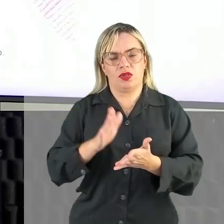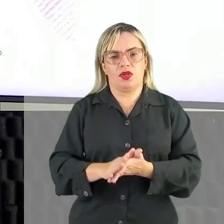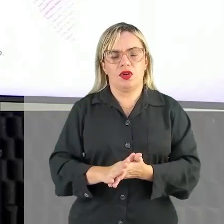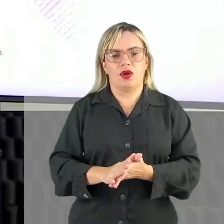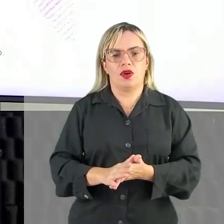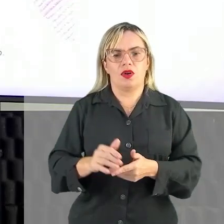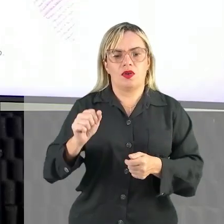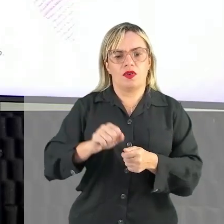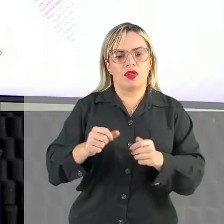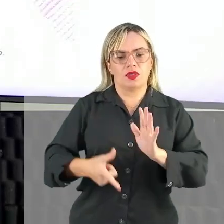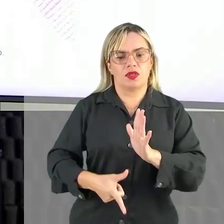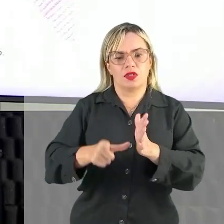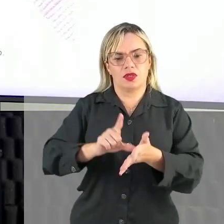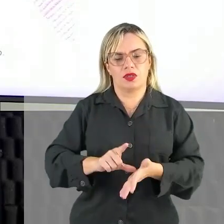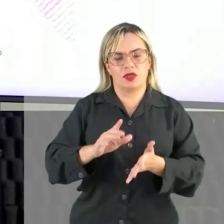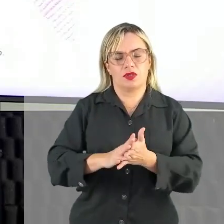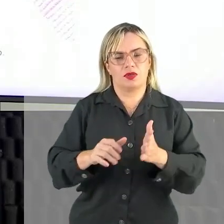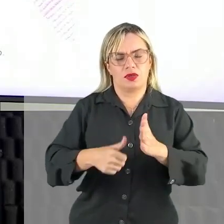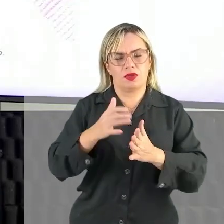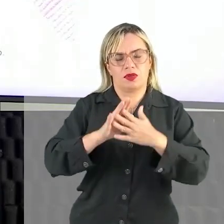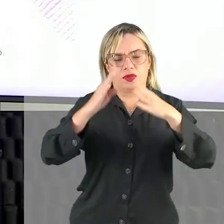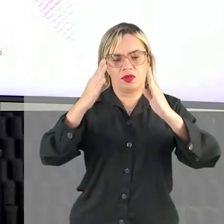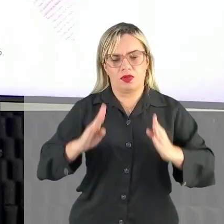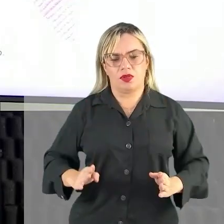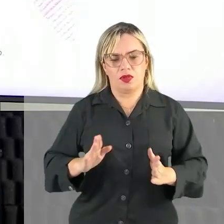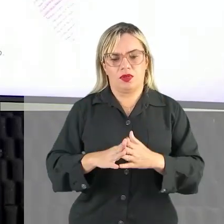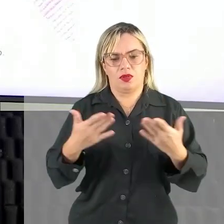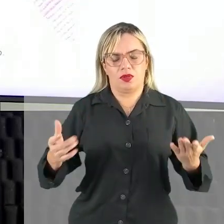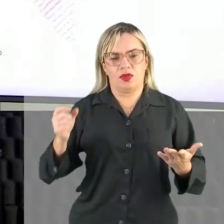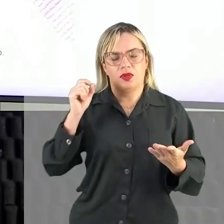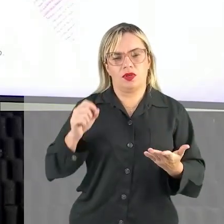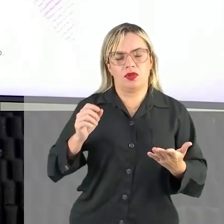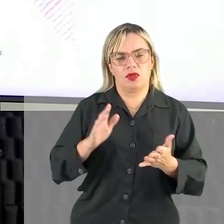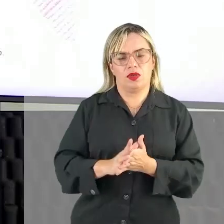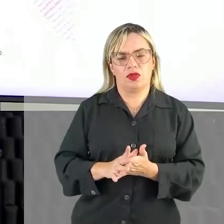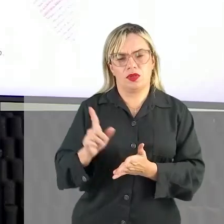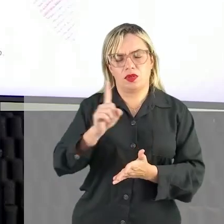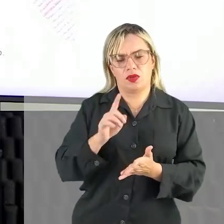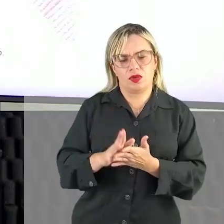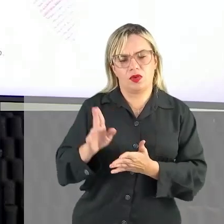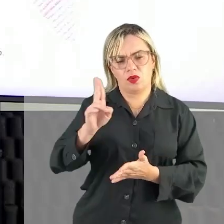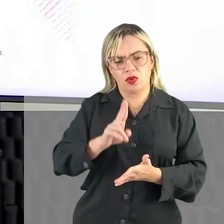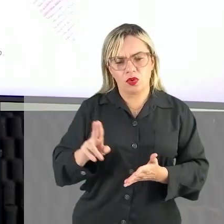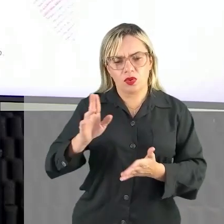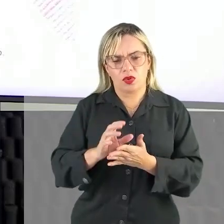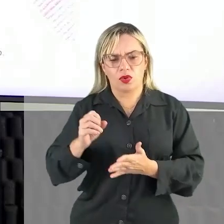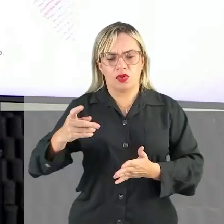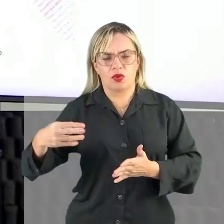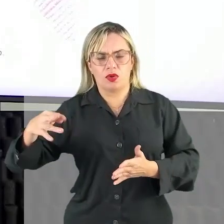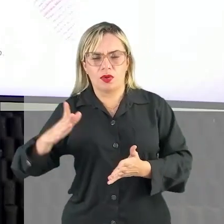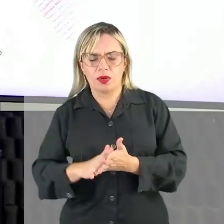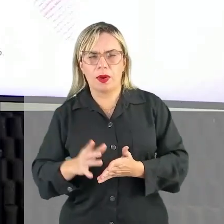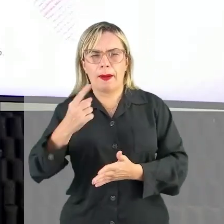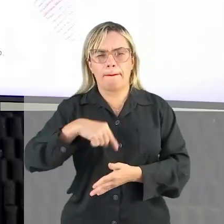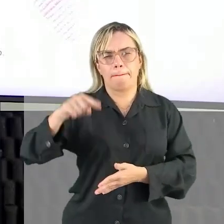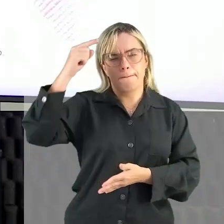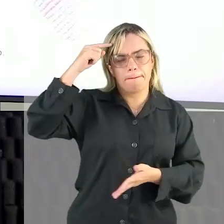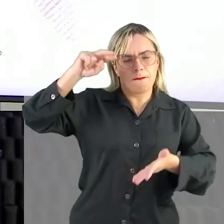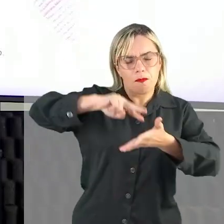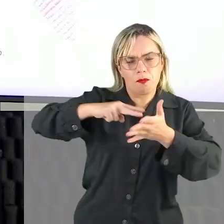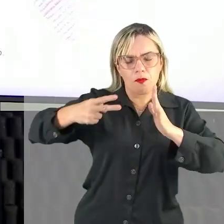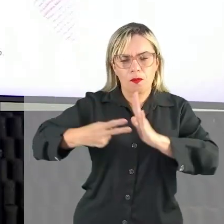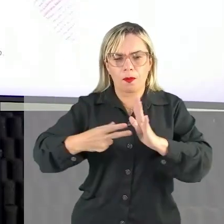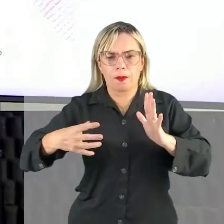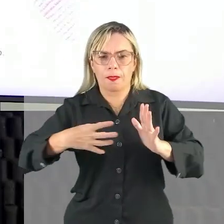a ideia então não coloquem operadores por colocar pensem nas relações semânticas lembra isso mais do que